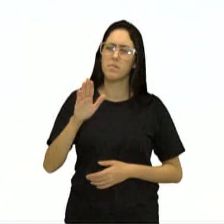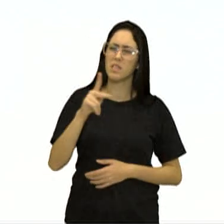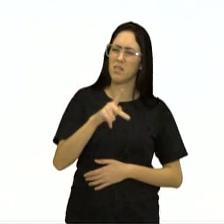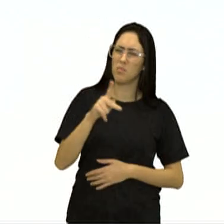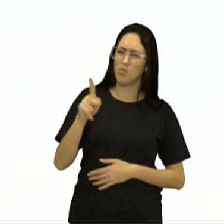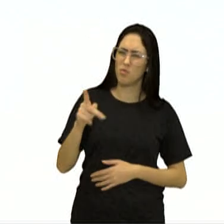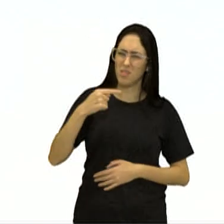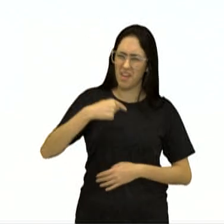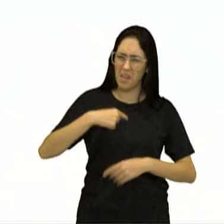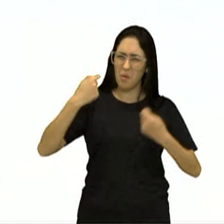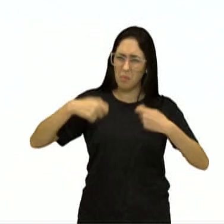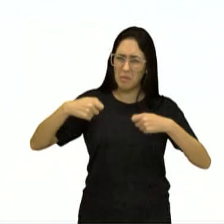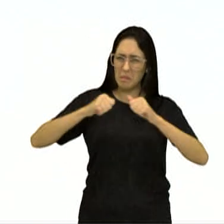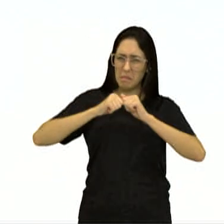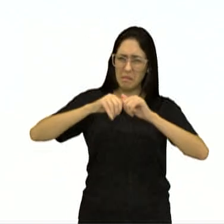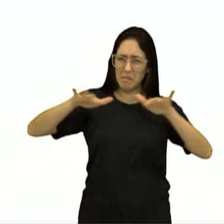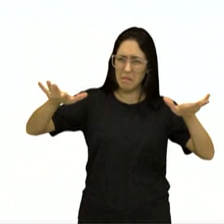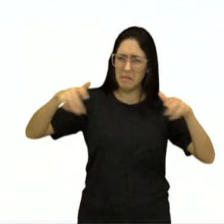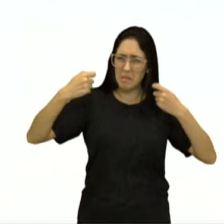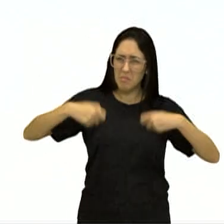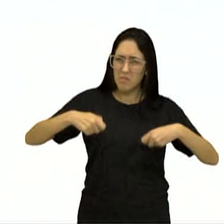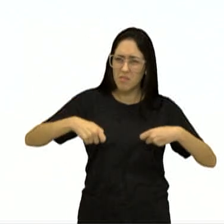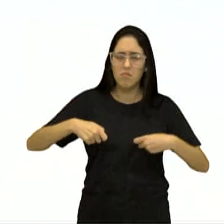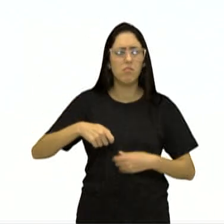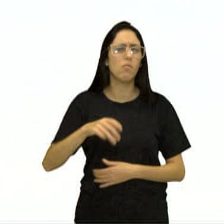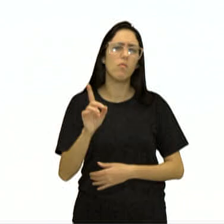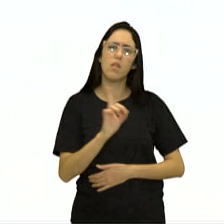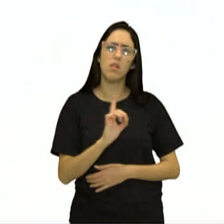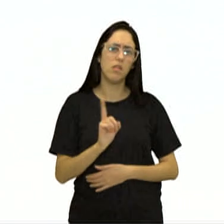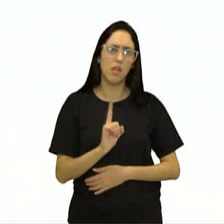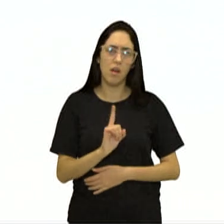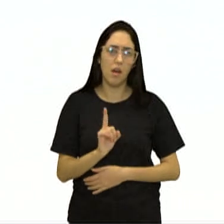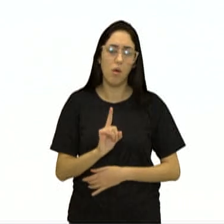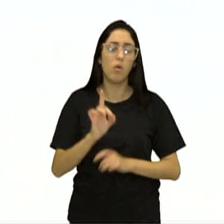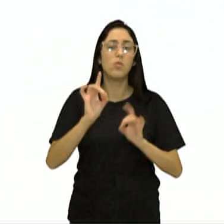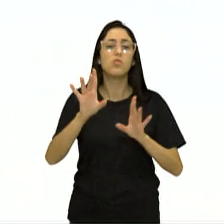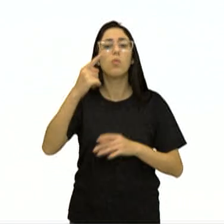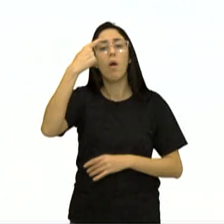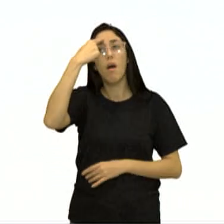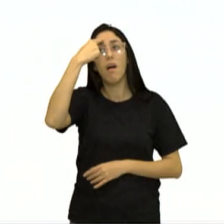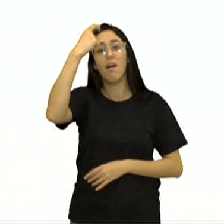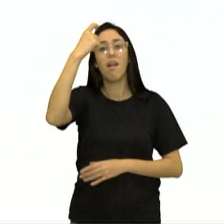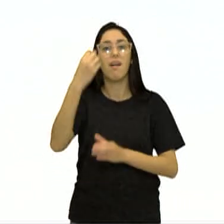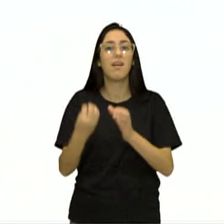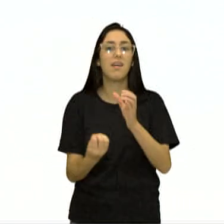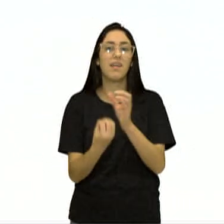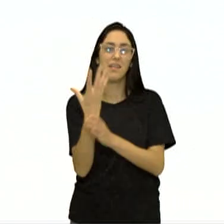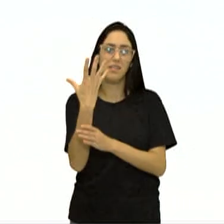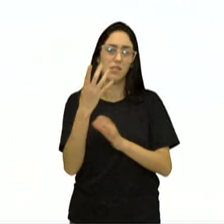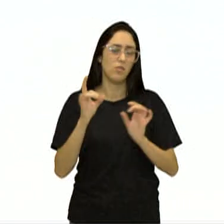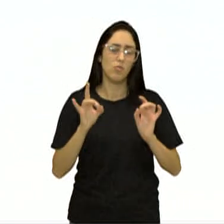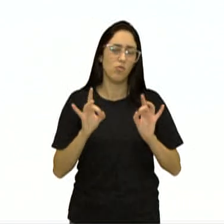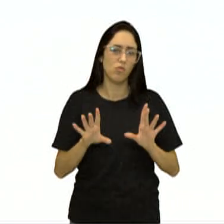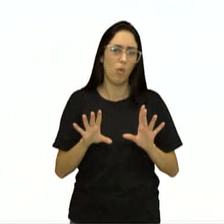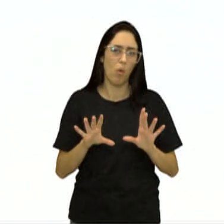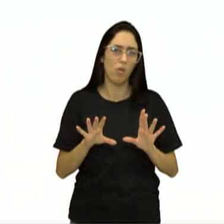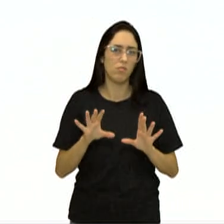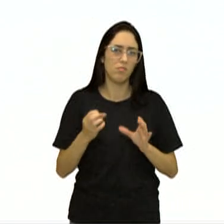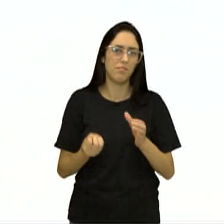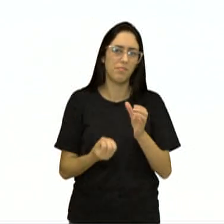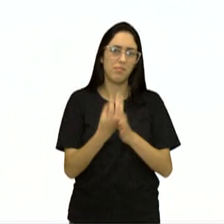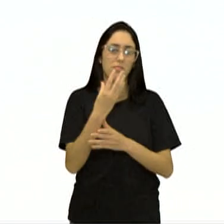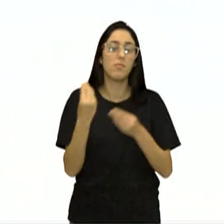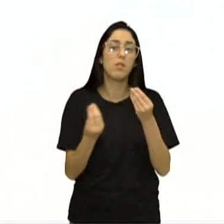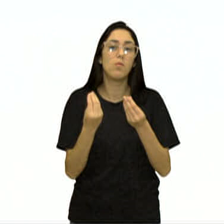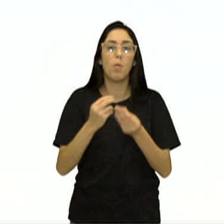vou ter que publicar esse texto em algum lugar? Não. Aqui nós estamos criando, criando contexto de